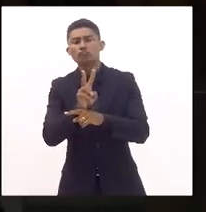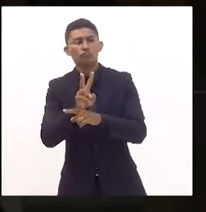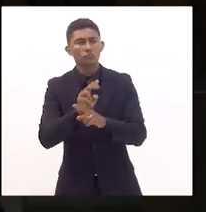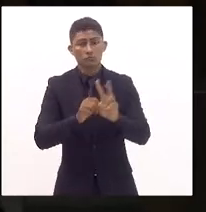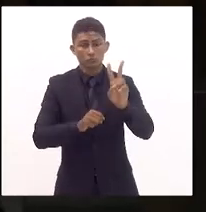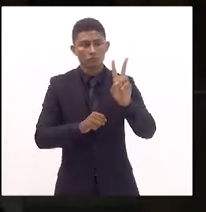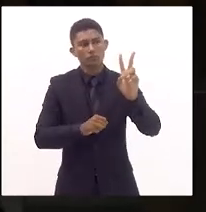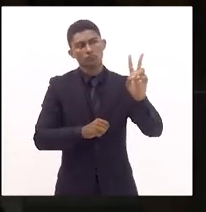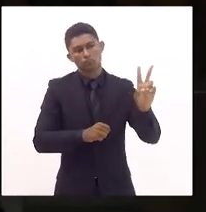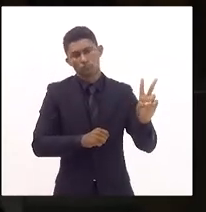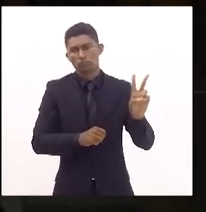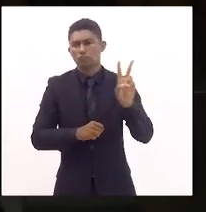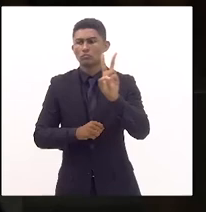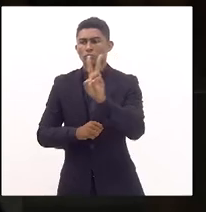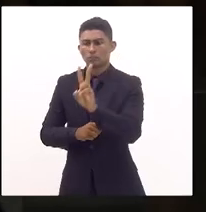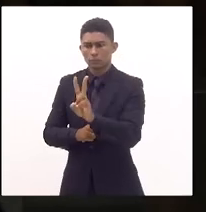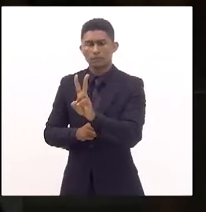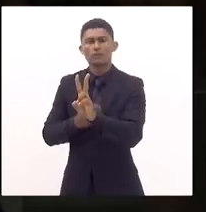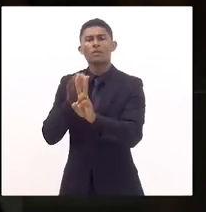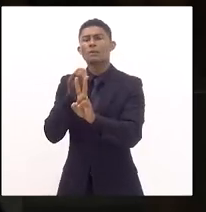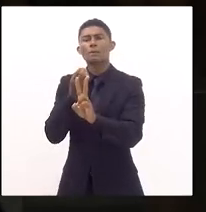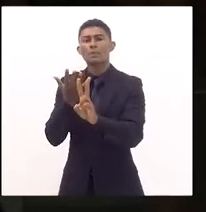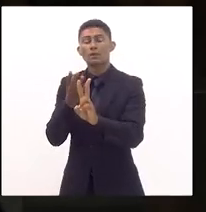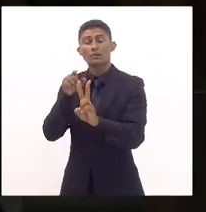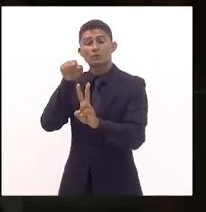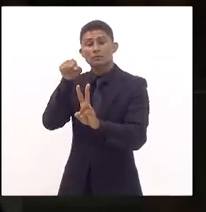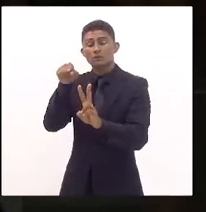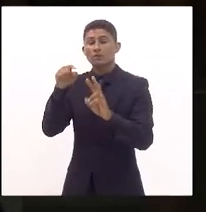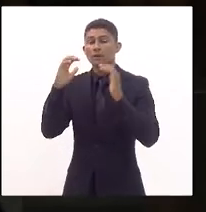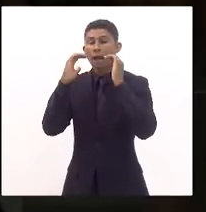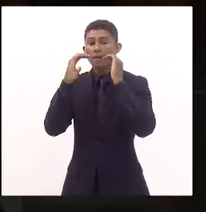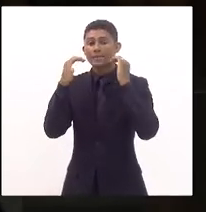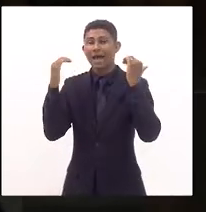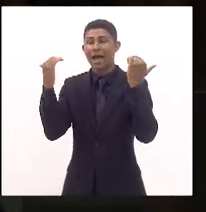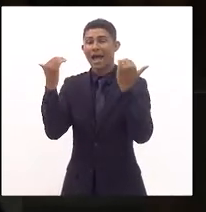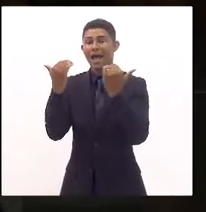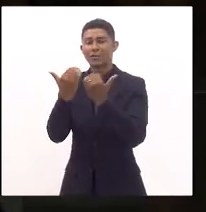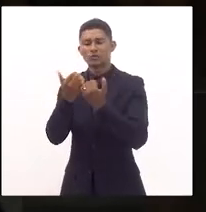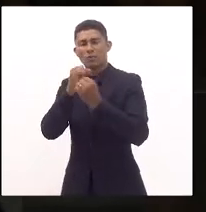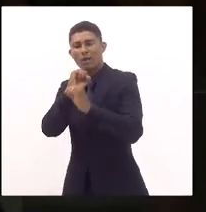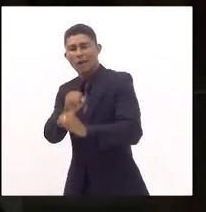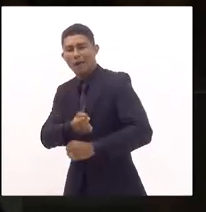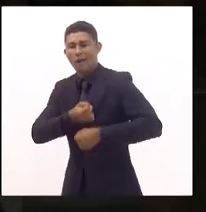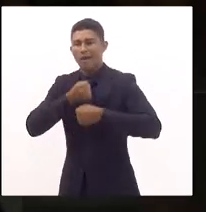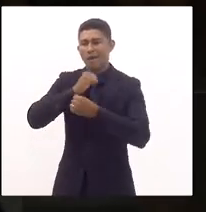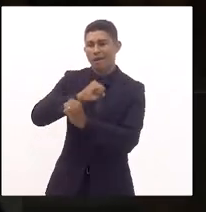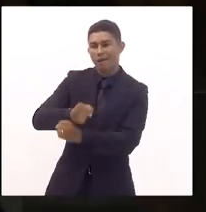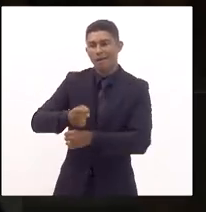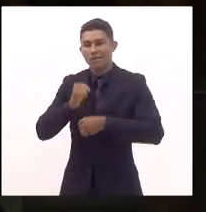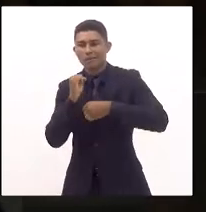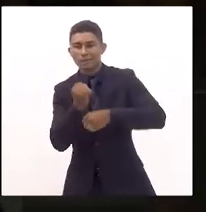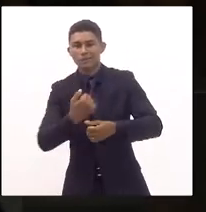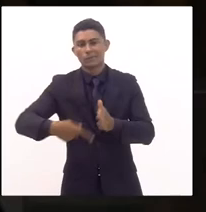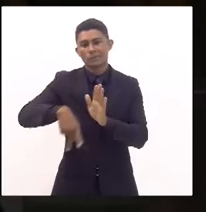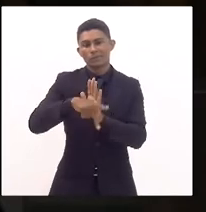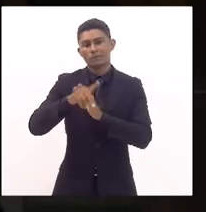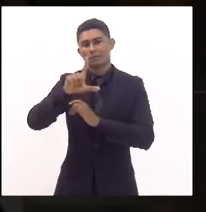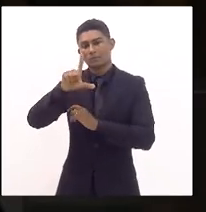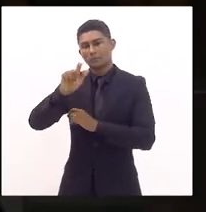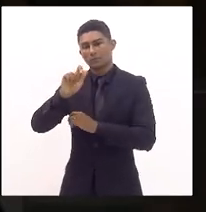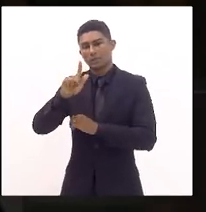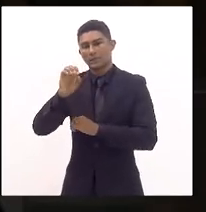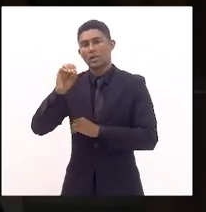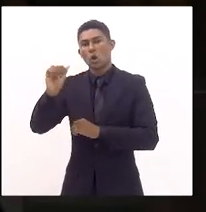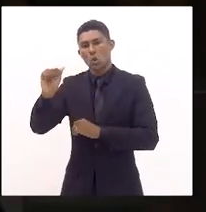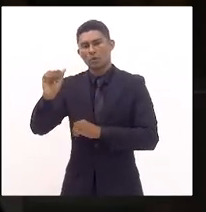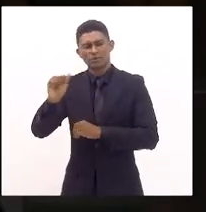para tomar conta do antigo estádio de remo da Lagoa. O Teatro Municipal